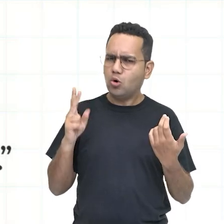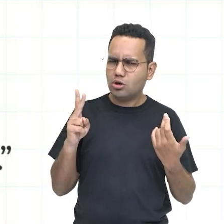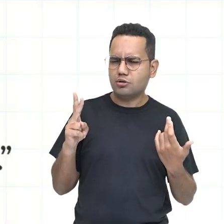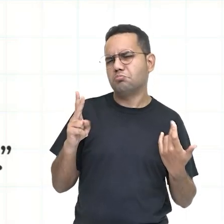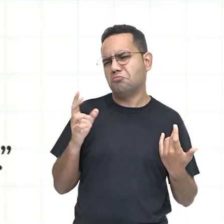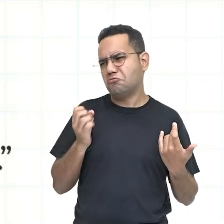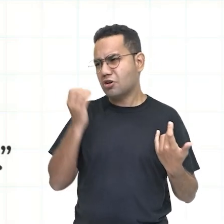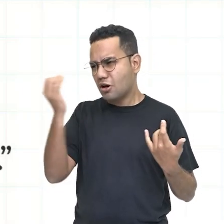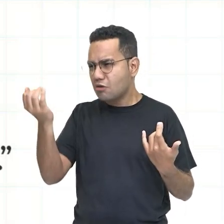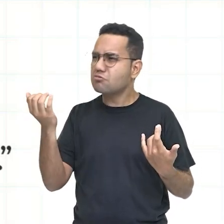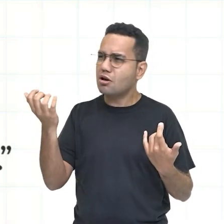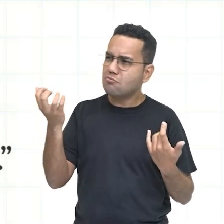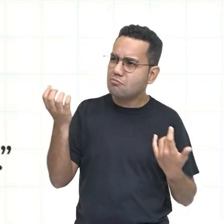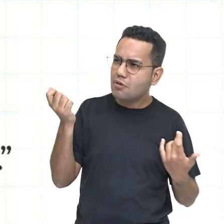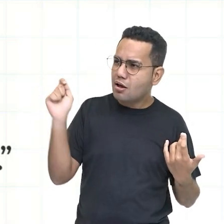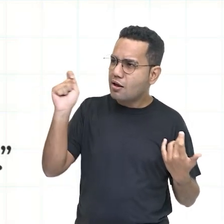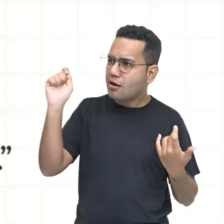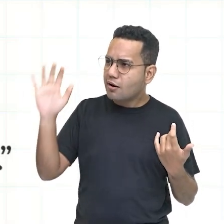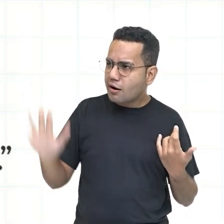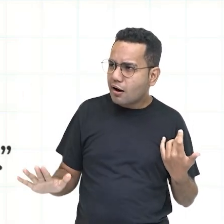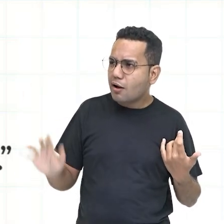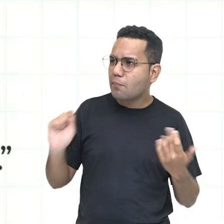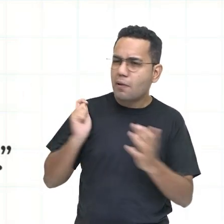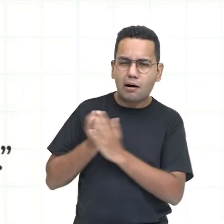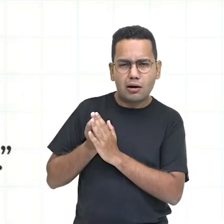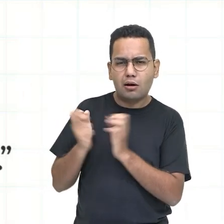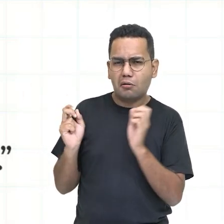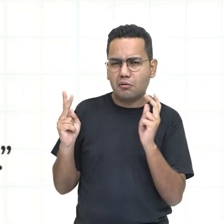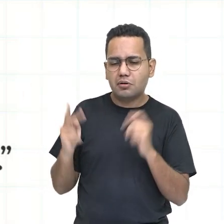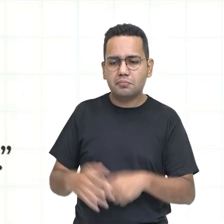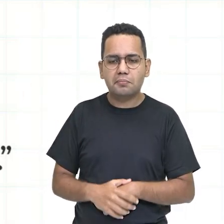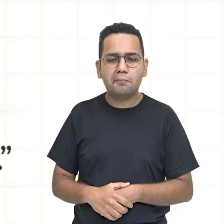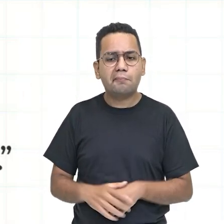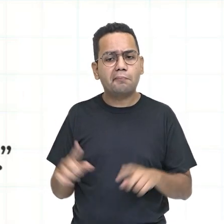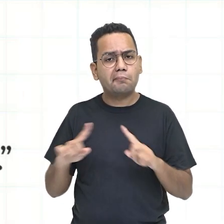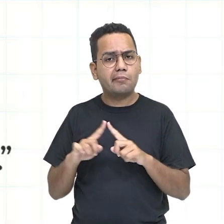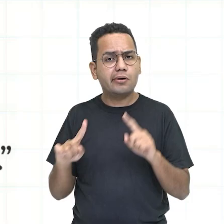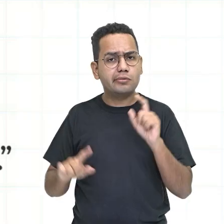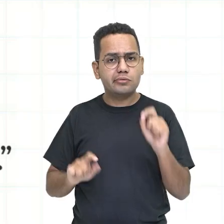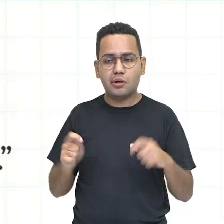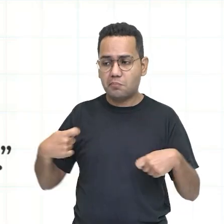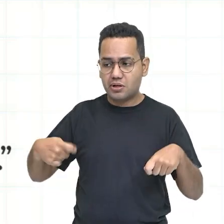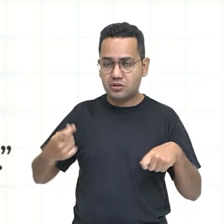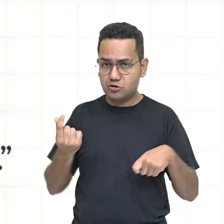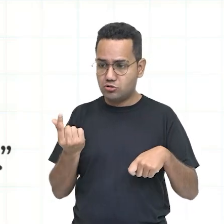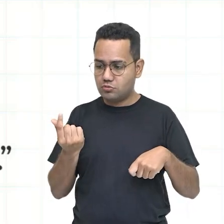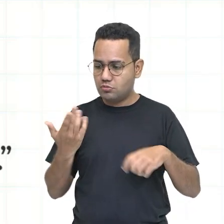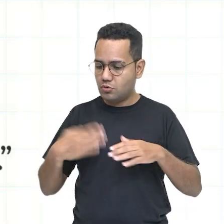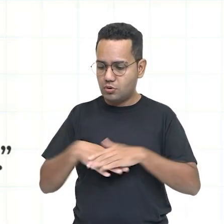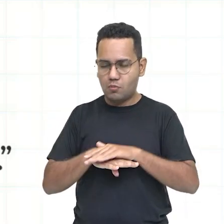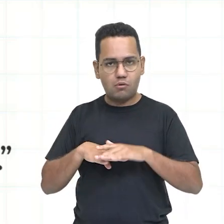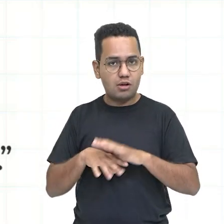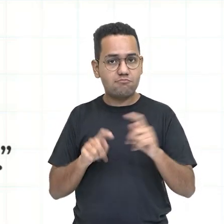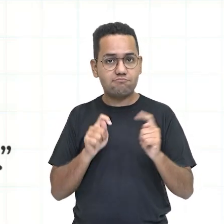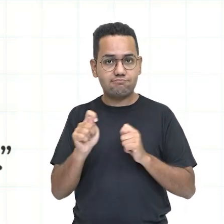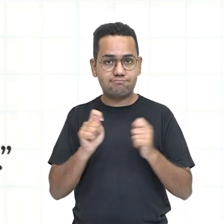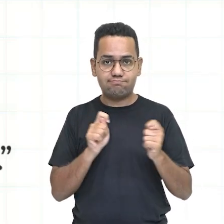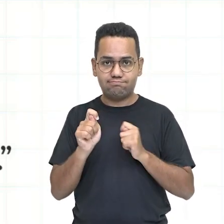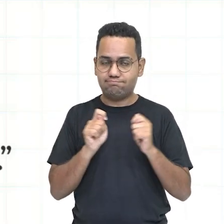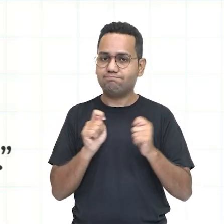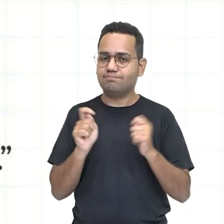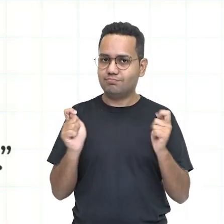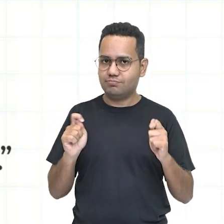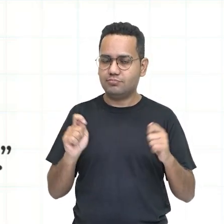é expensive, é caro. He saves money. Save é o verbo guardar, não é? Economizar o